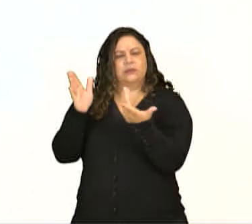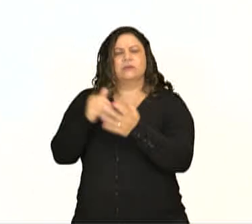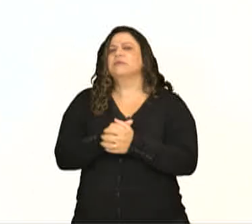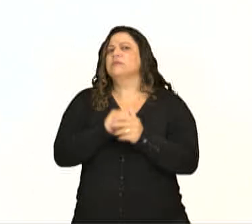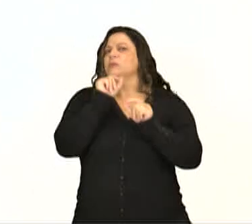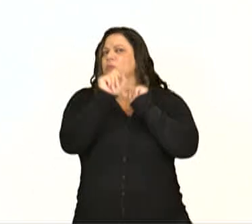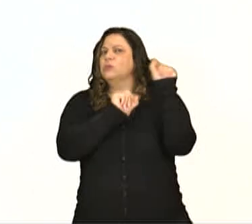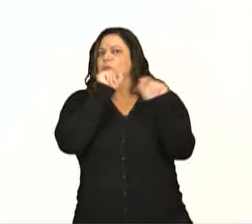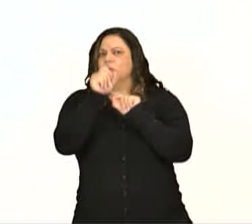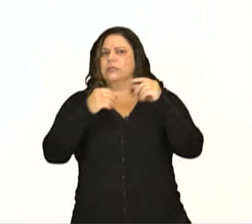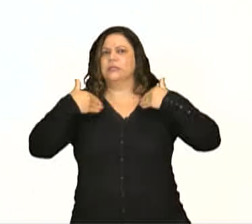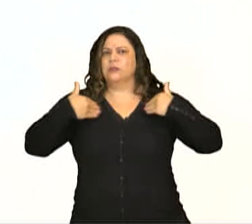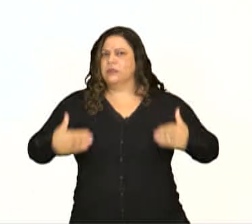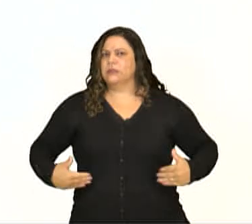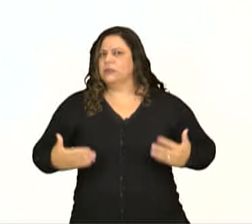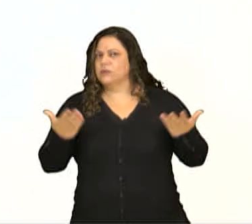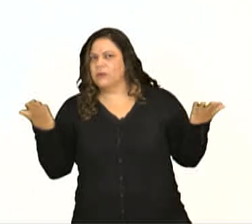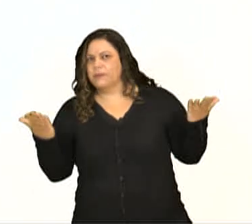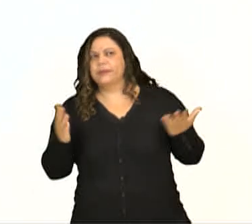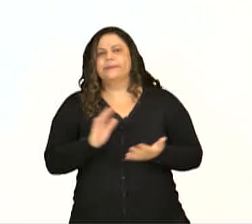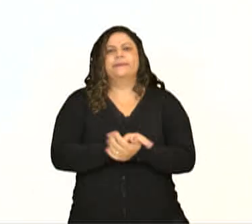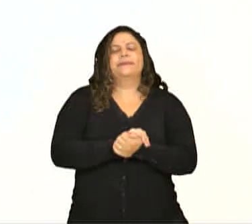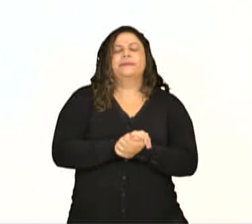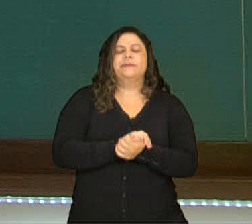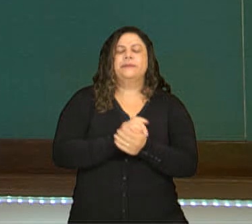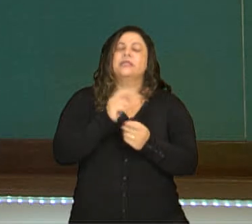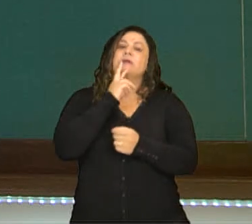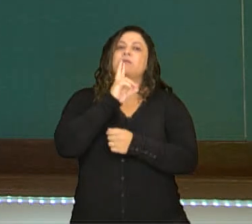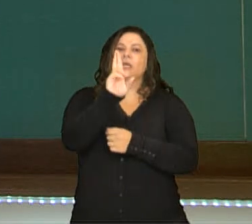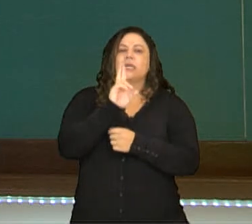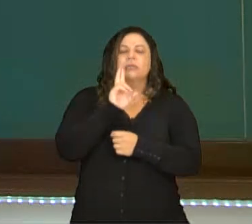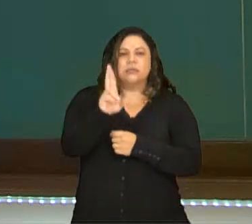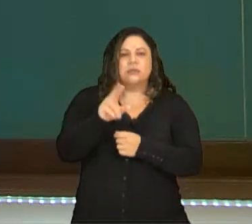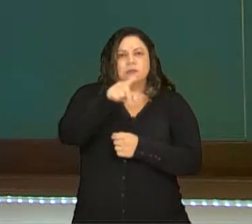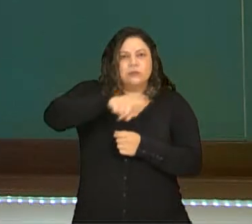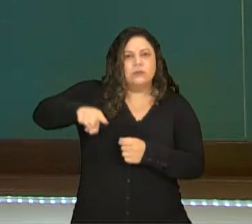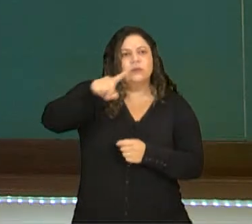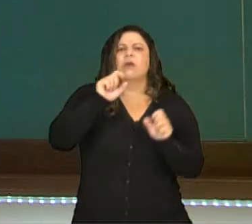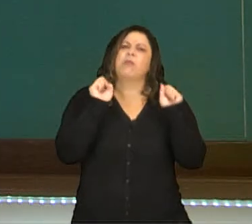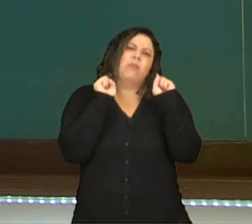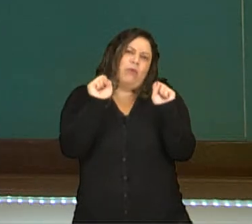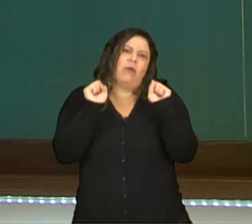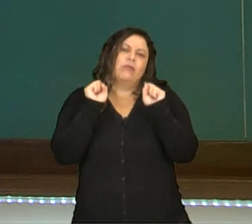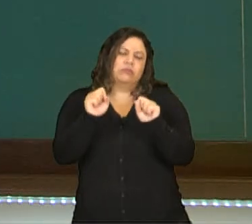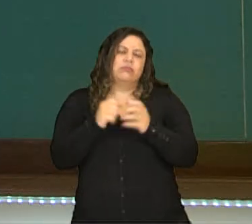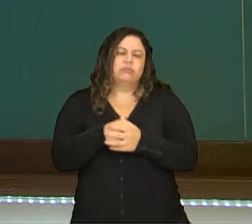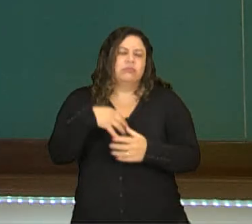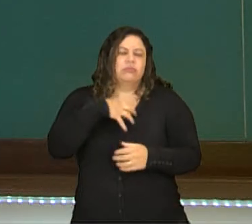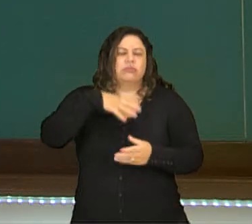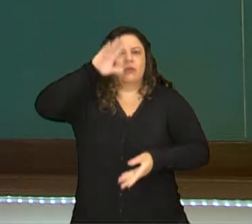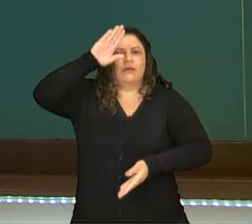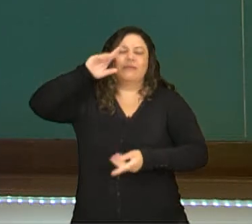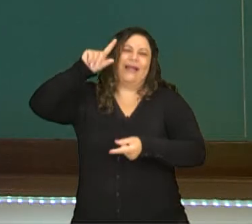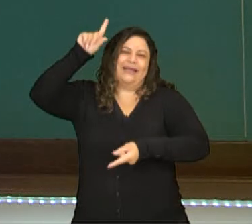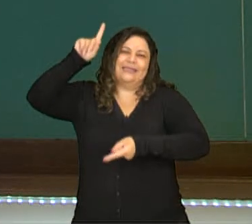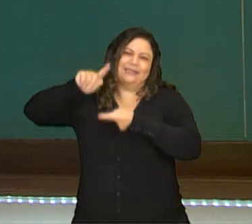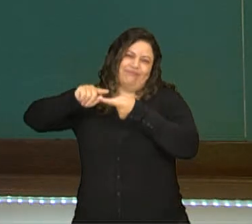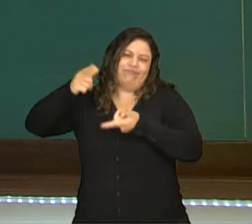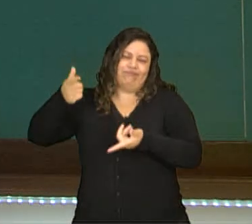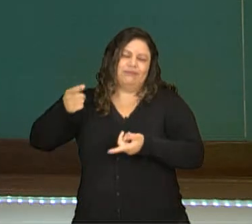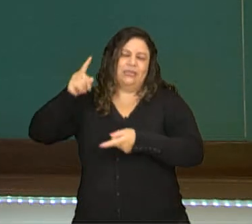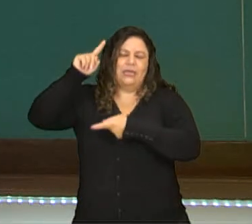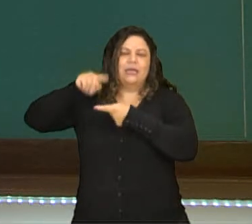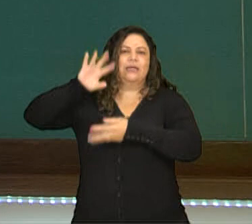essas vestimentas? Então, nós temos aqui uma sugestão de respostas. Vocês podem ter colocado de uma forma um pouco mais resumida, um pouco mais